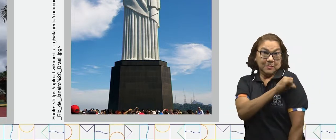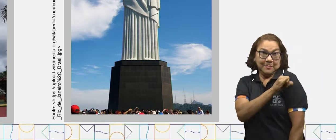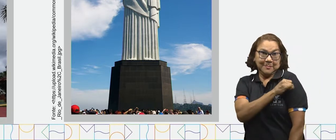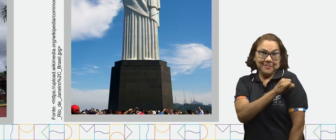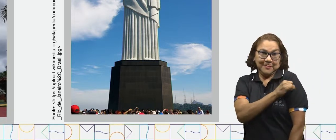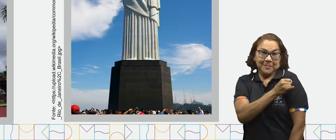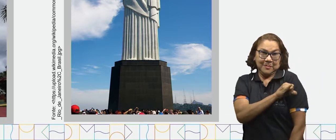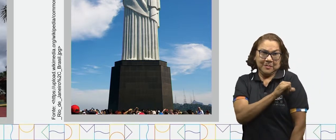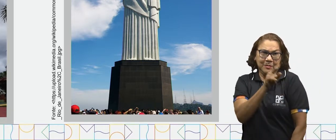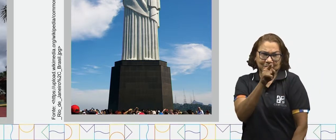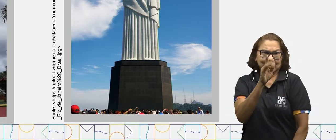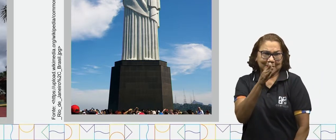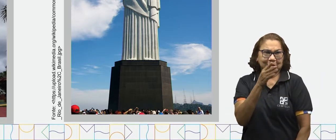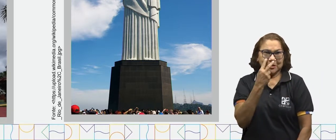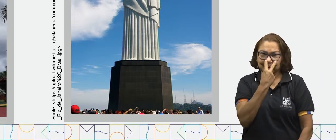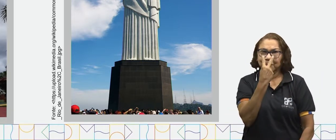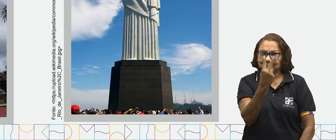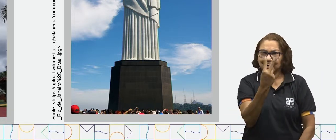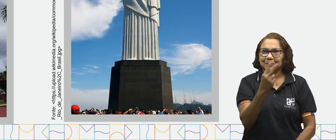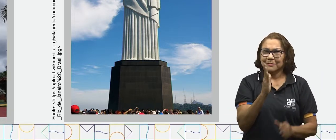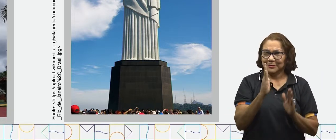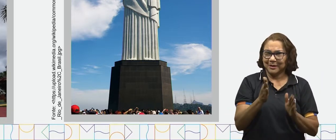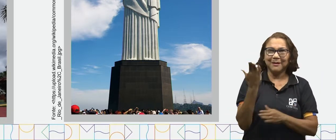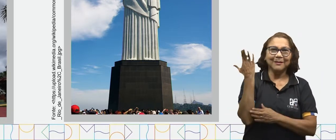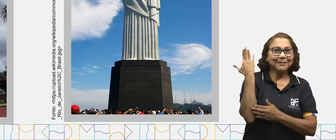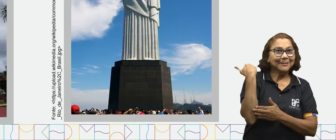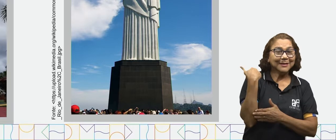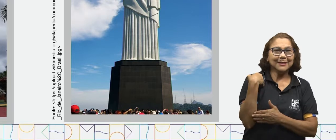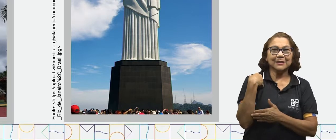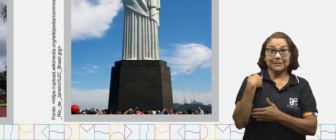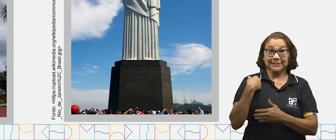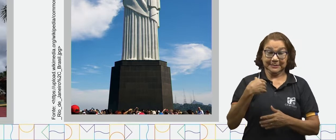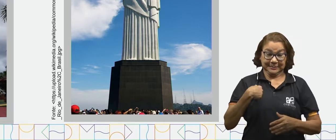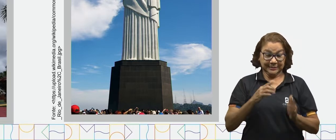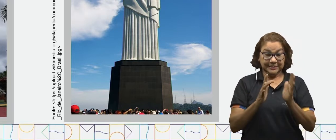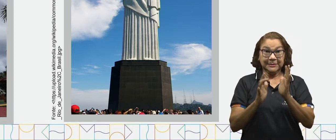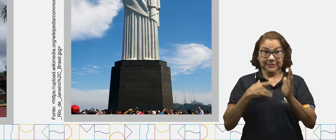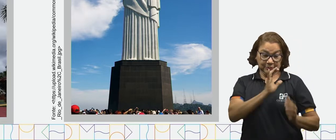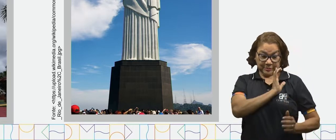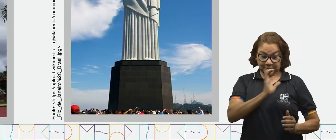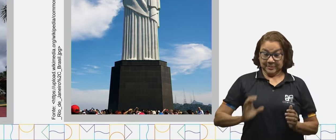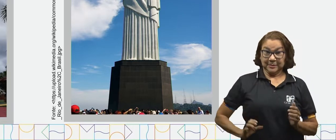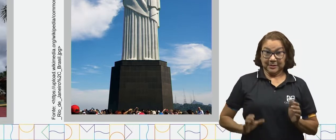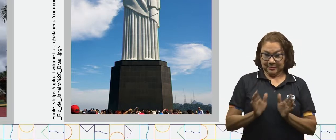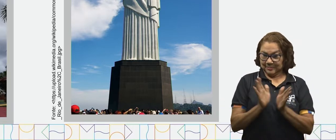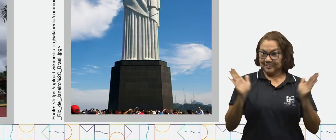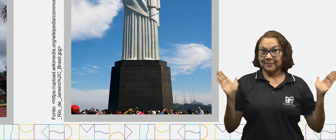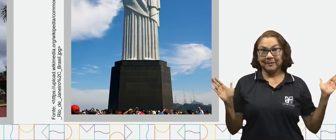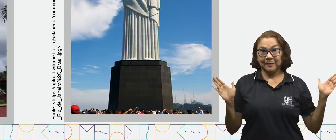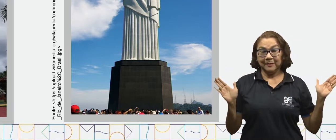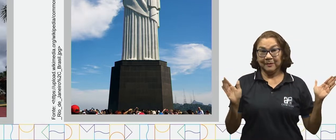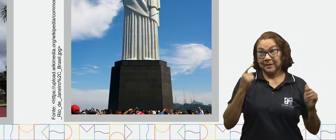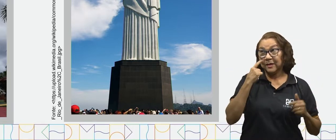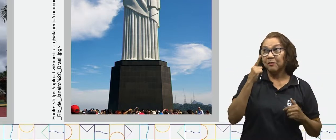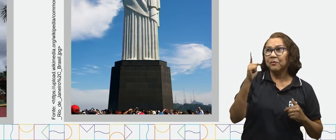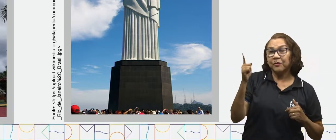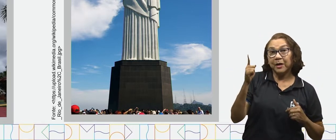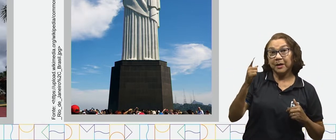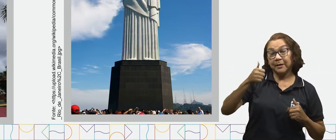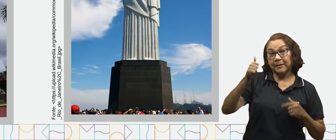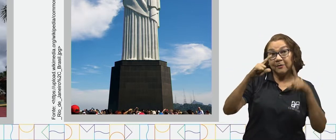lugar, mas são de lugares diferentes. Uma delas é muito famosa. É a estátua do Cristo